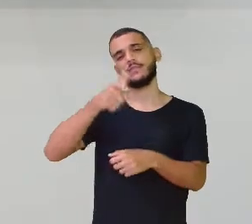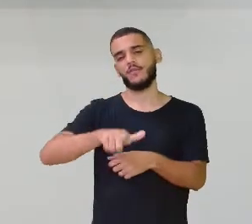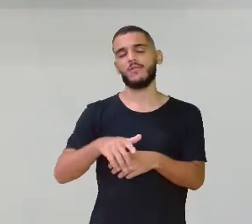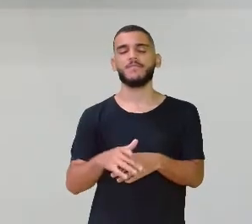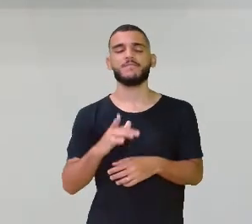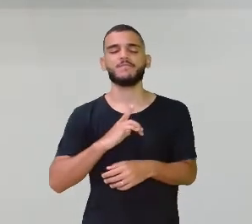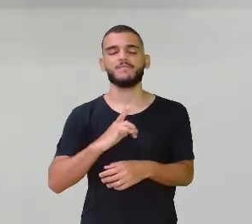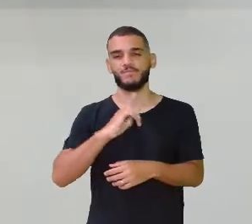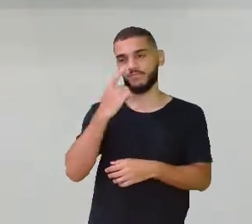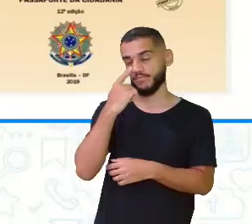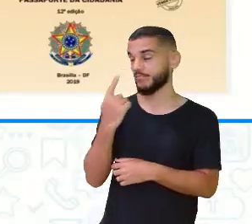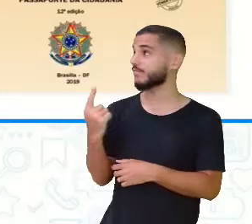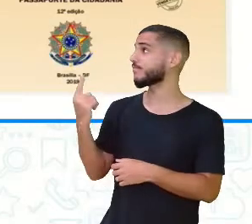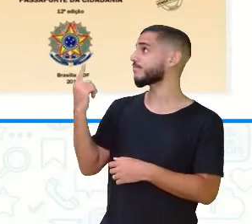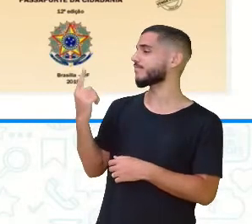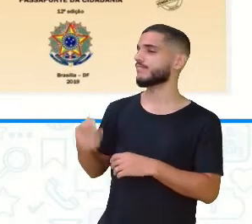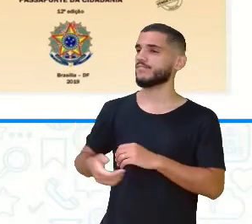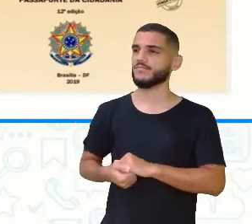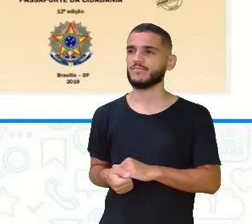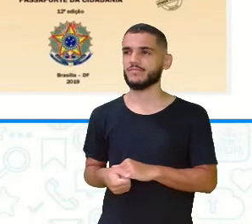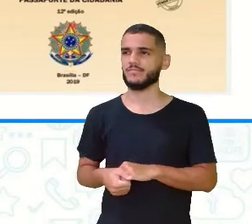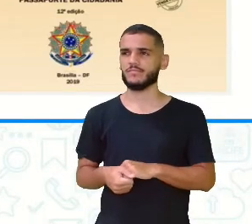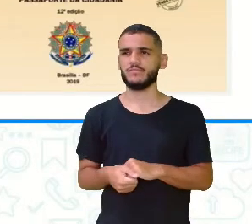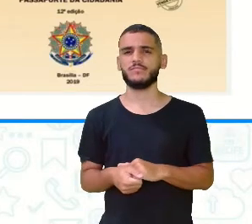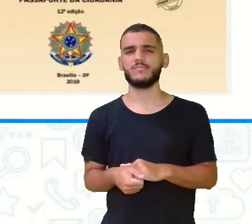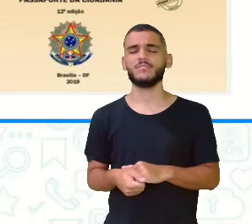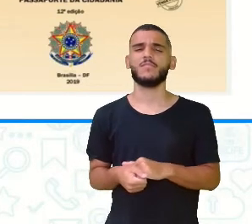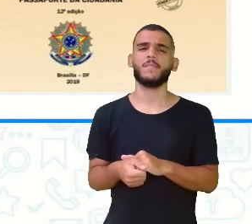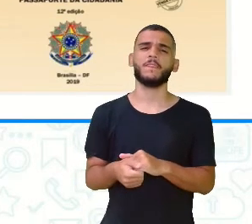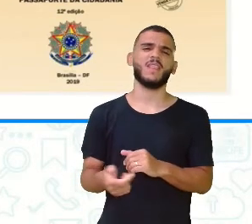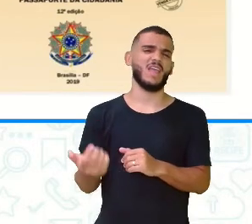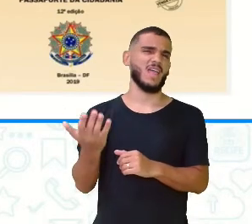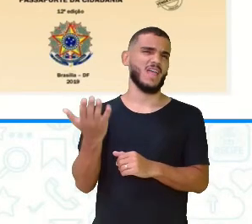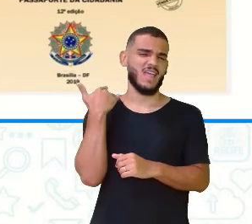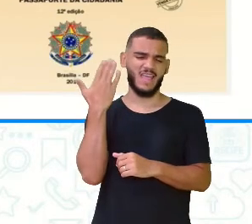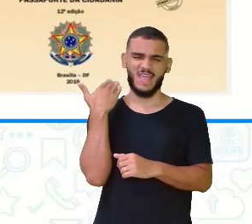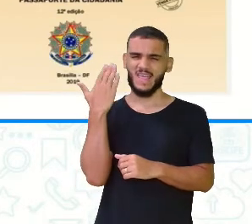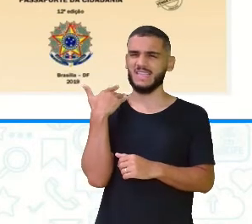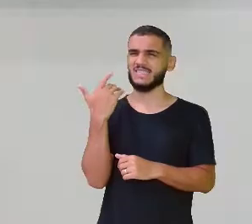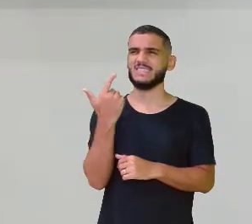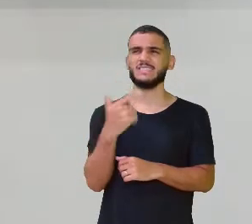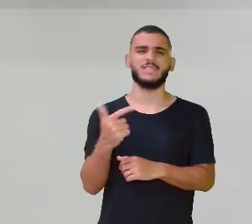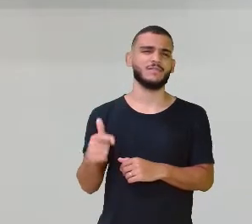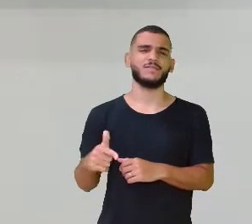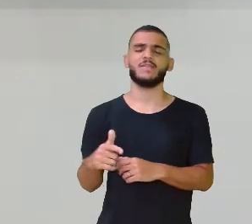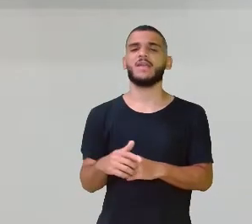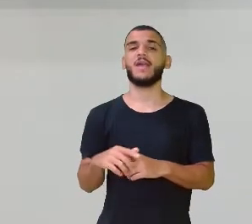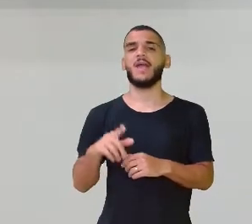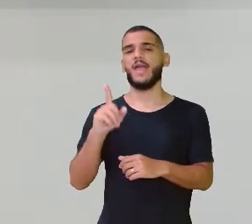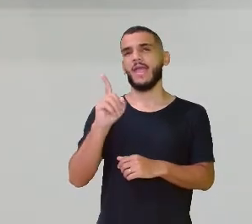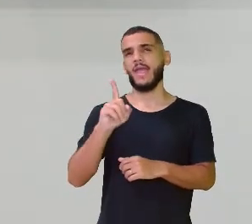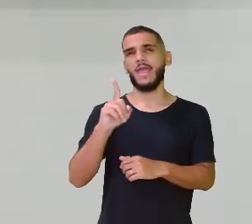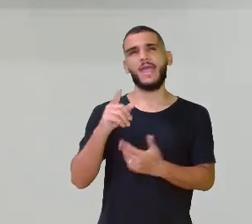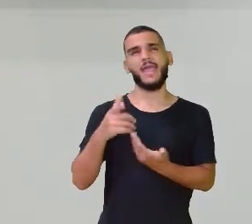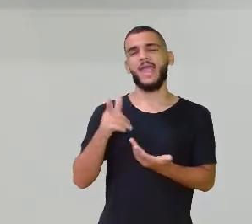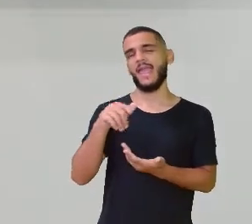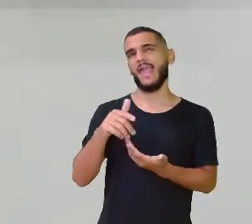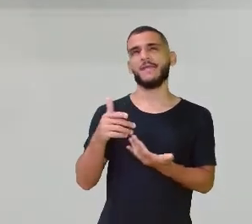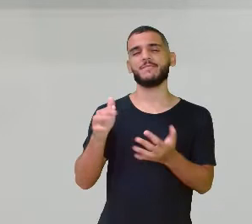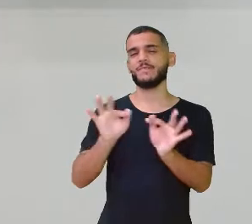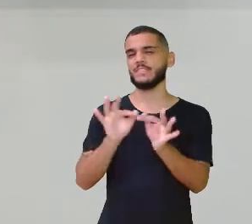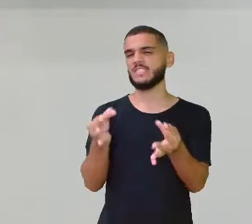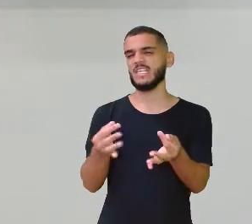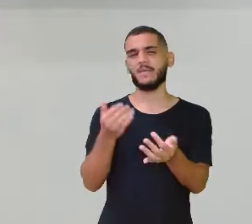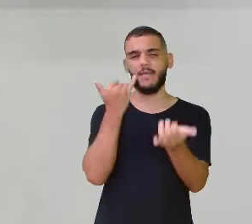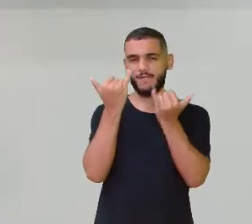aqui, ó, que a professora Eli está falando, antigamente a gente não tinha uma caderneta assim, não. Ela era mais simples, menos informações,